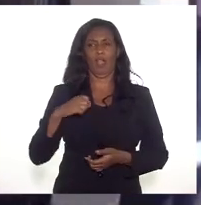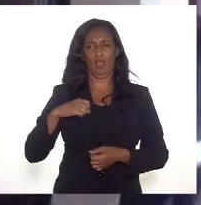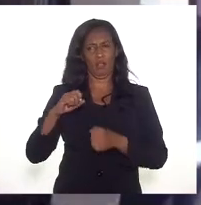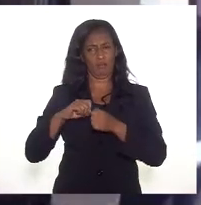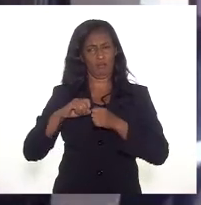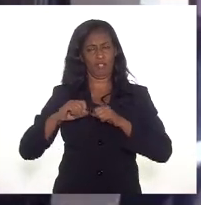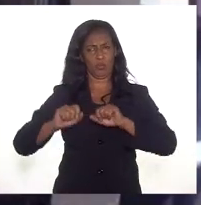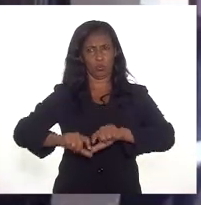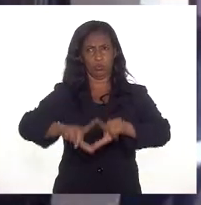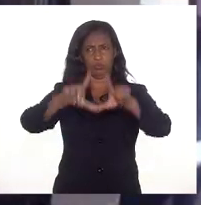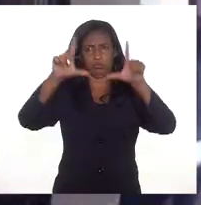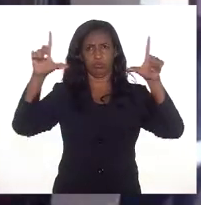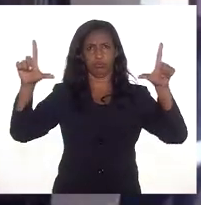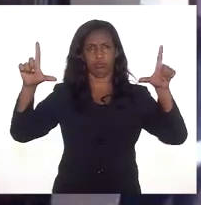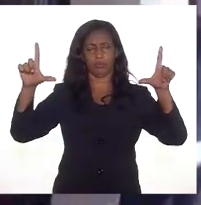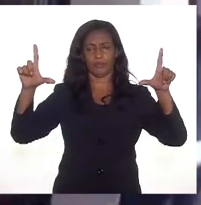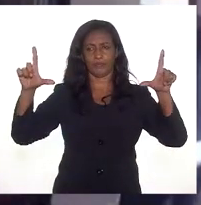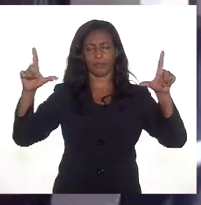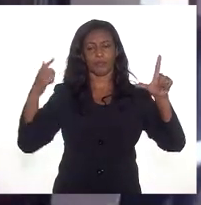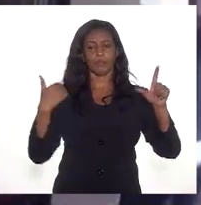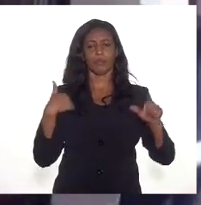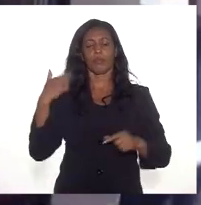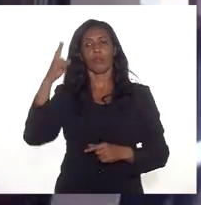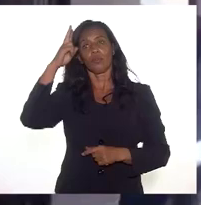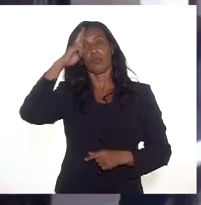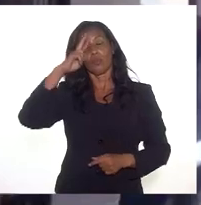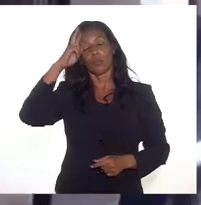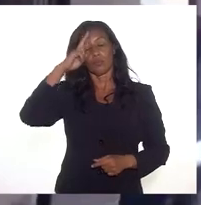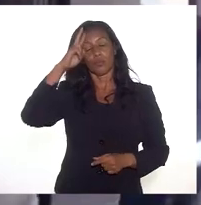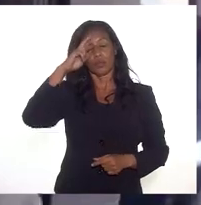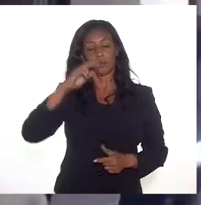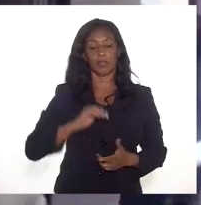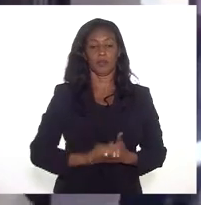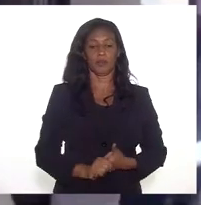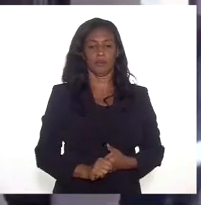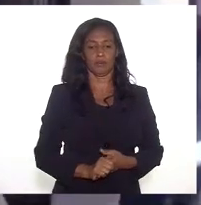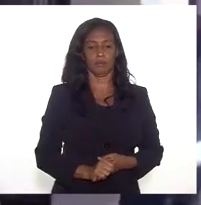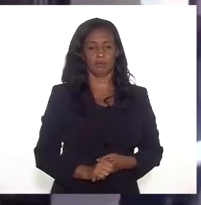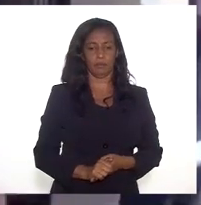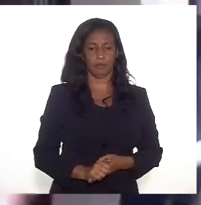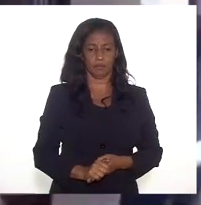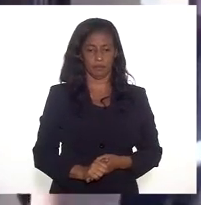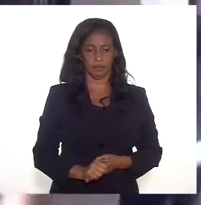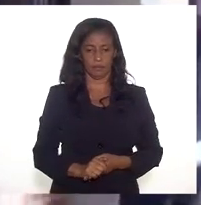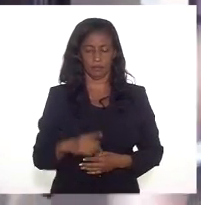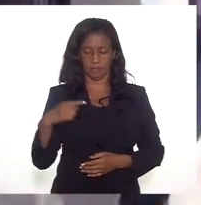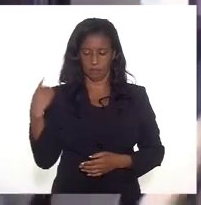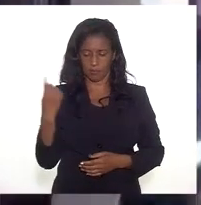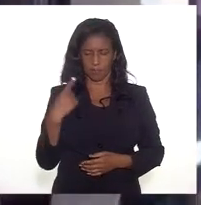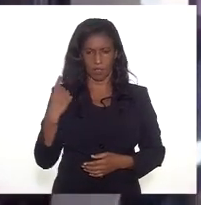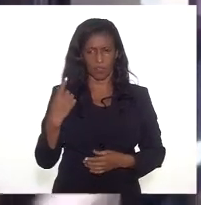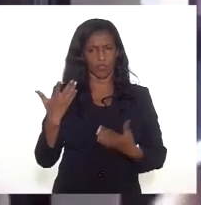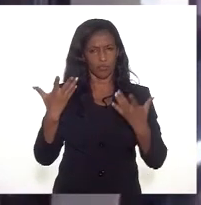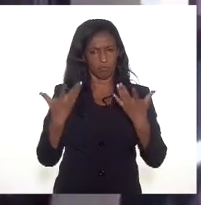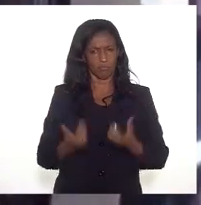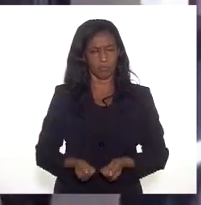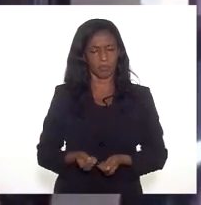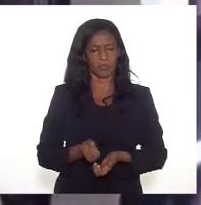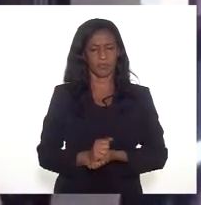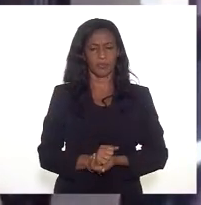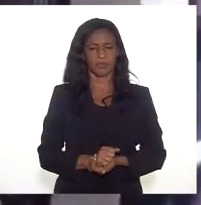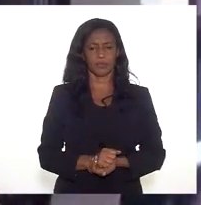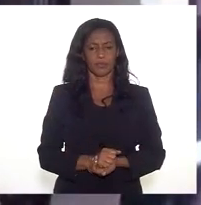exposição, né? É bom ressaltar que a gente considera muito salutar, né,